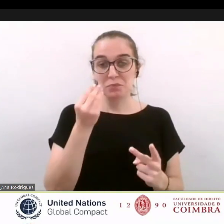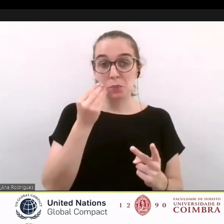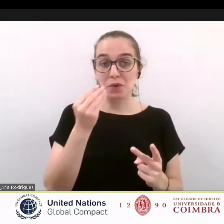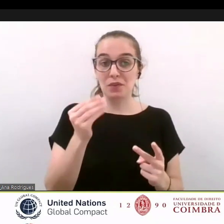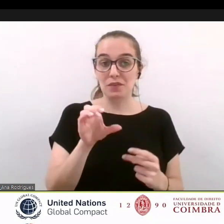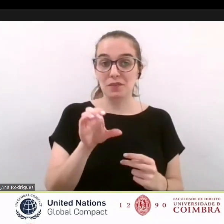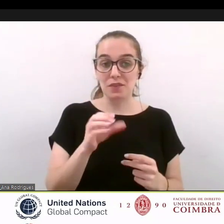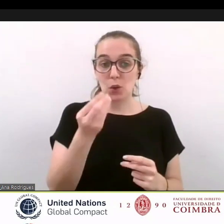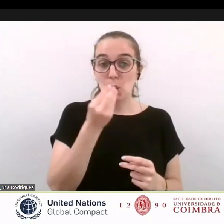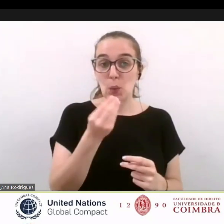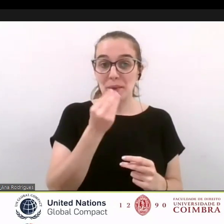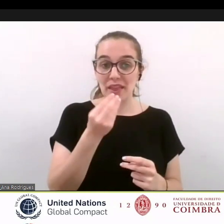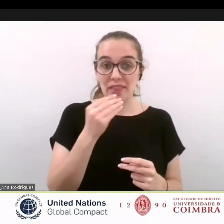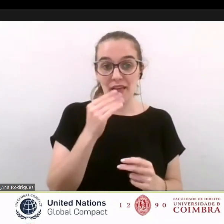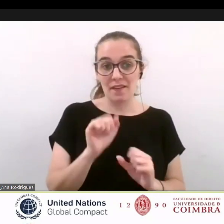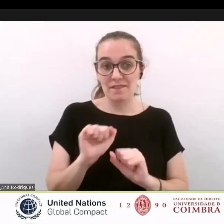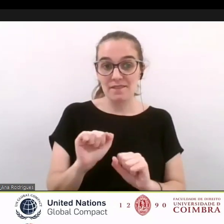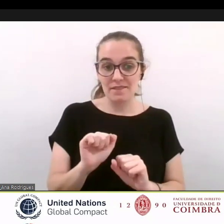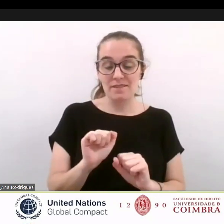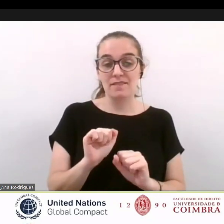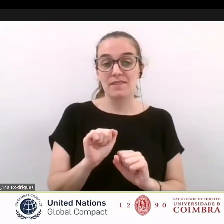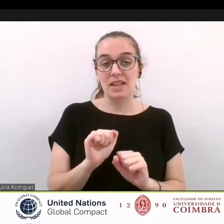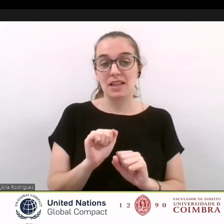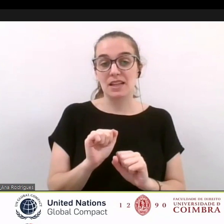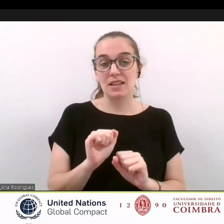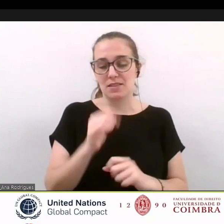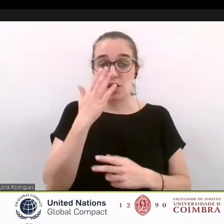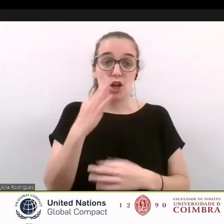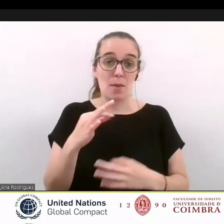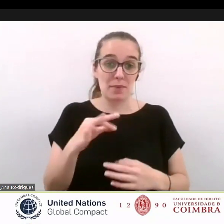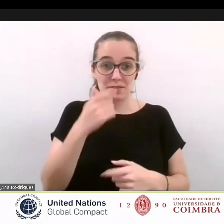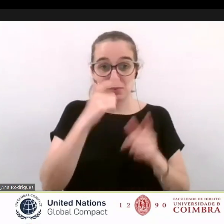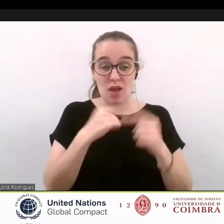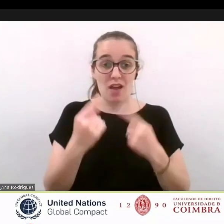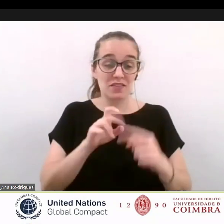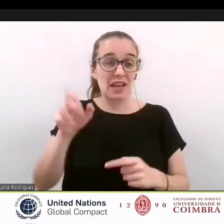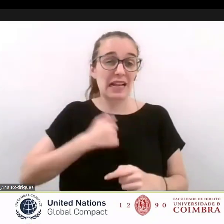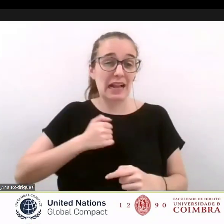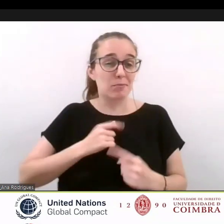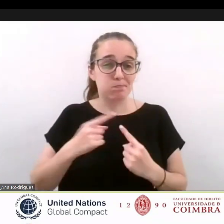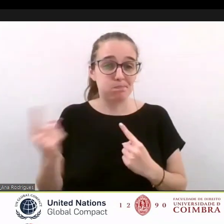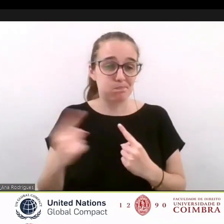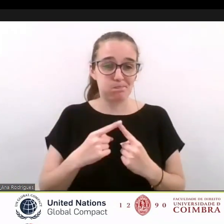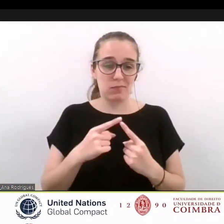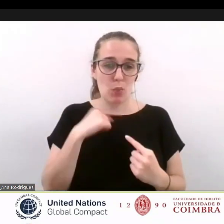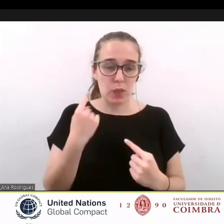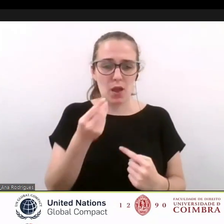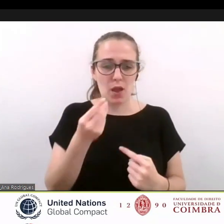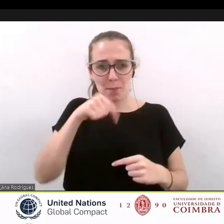de alimentação, que as pessoas, quando estão a trabalhar, por vezes não vão a casa e alimentam-se no local de trabalho,